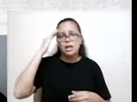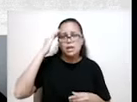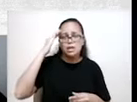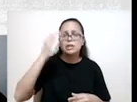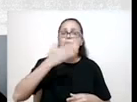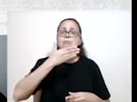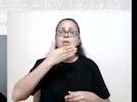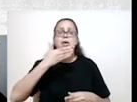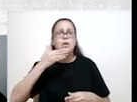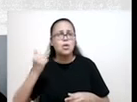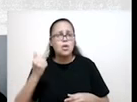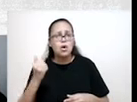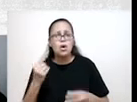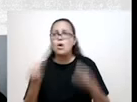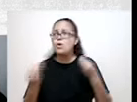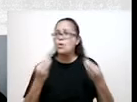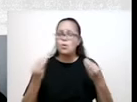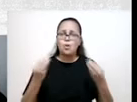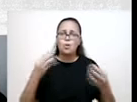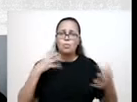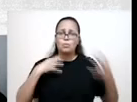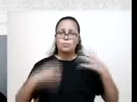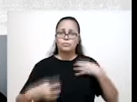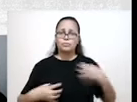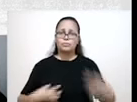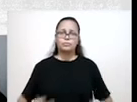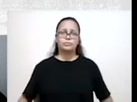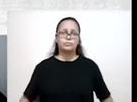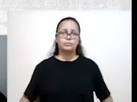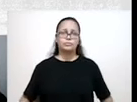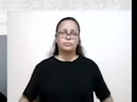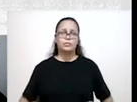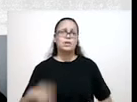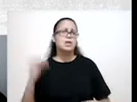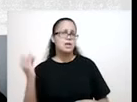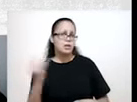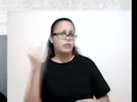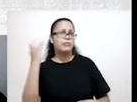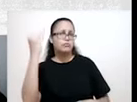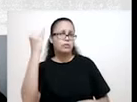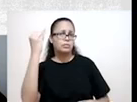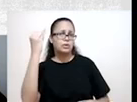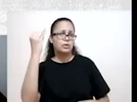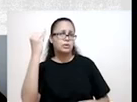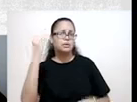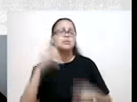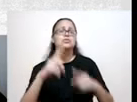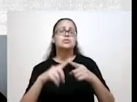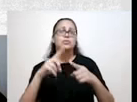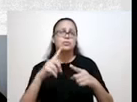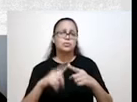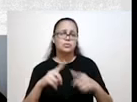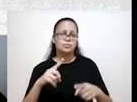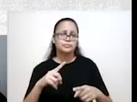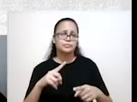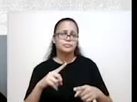e sistemas do corpo. E também foi interessante para os artistas, que podiam retratar o corpo humano com maior precisão.